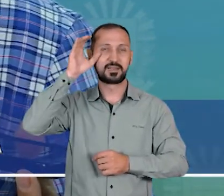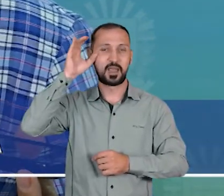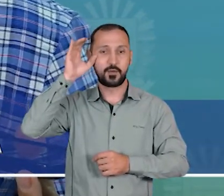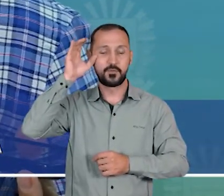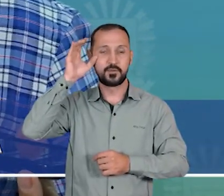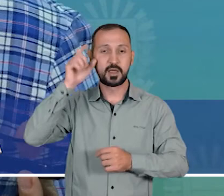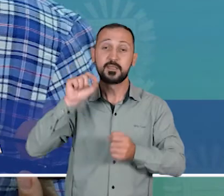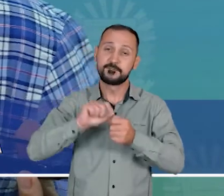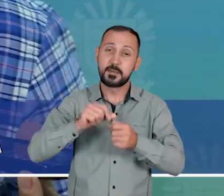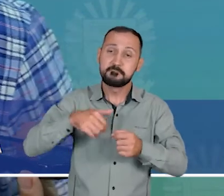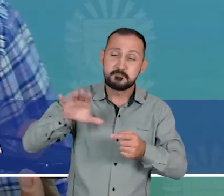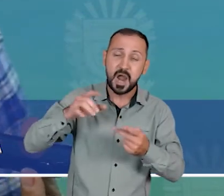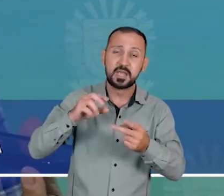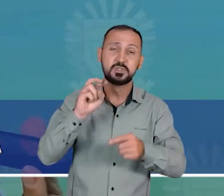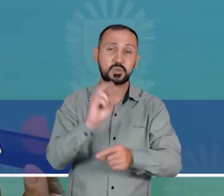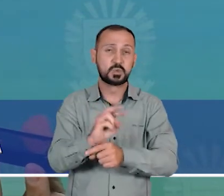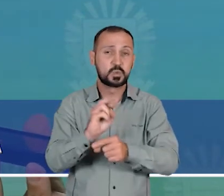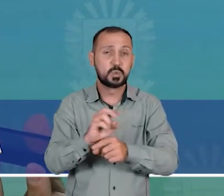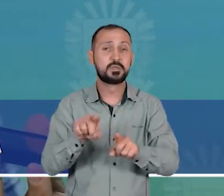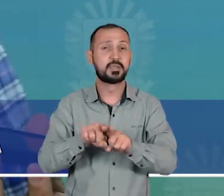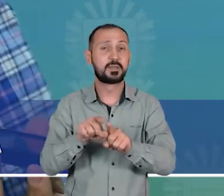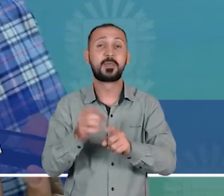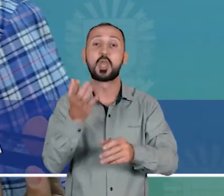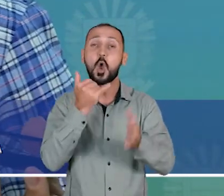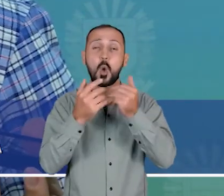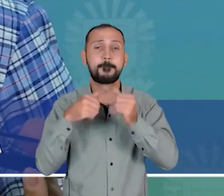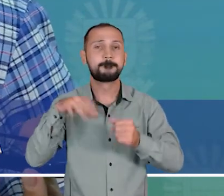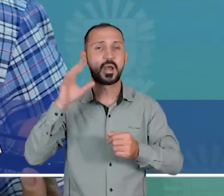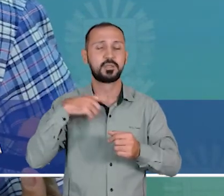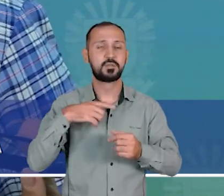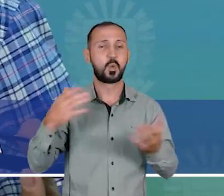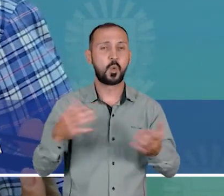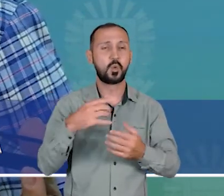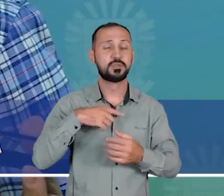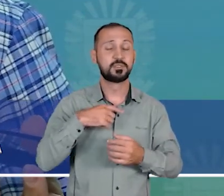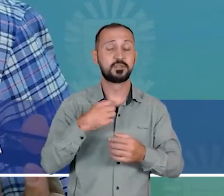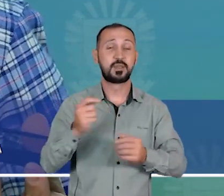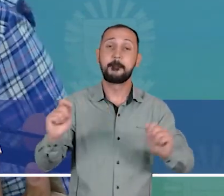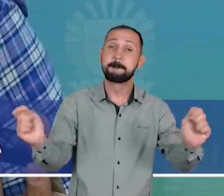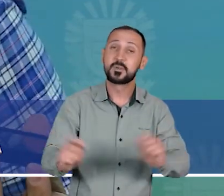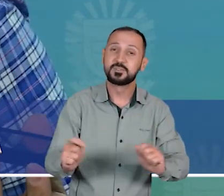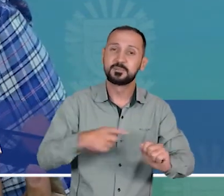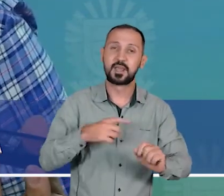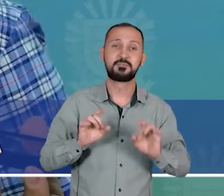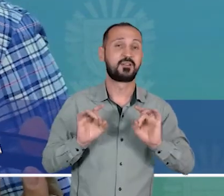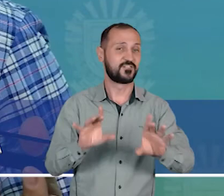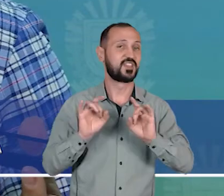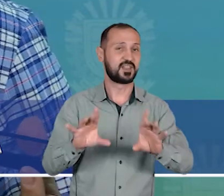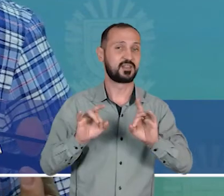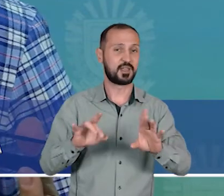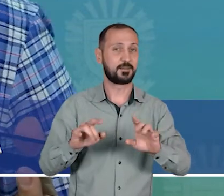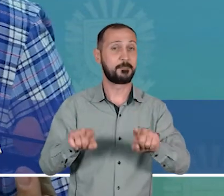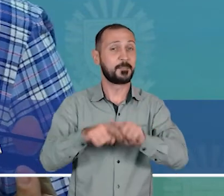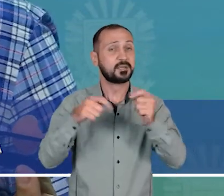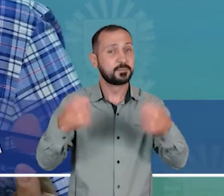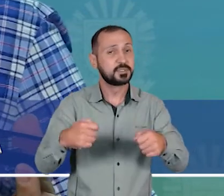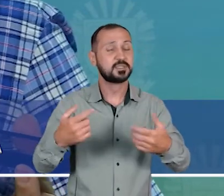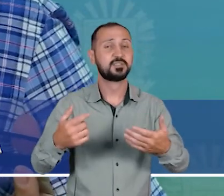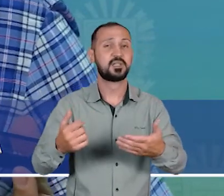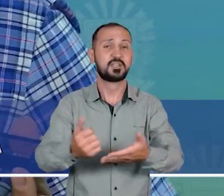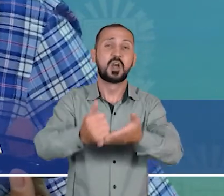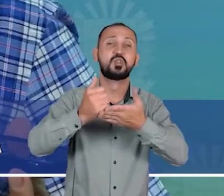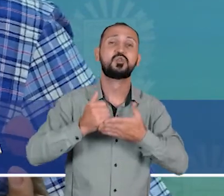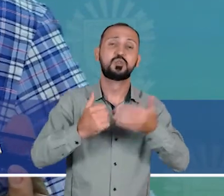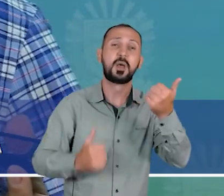maior produtor e consumidor mundial. Então, o poder de crescimento que a gente tem na suinicultura hoje é muito grande. E para isso a gente precisa de